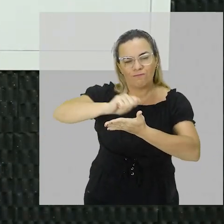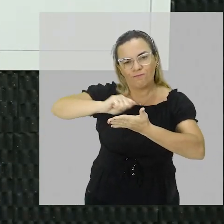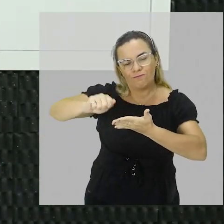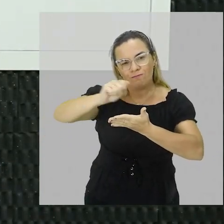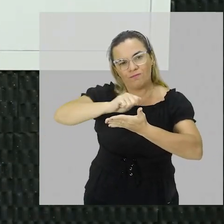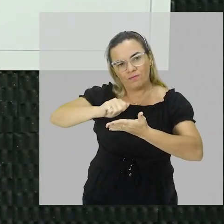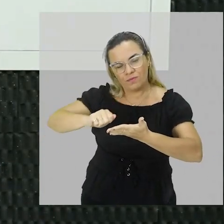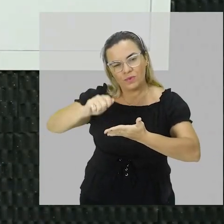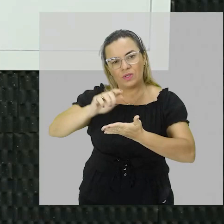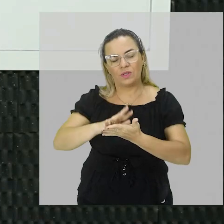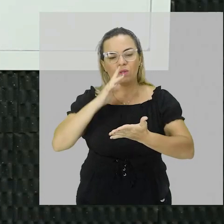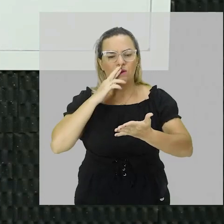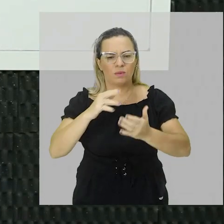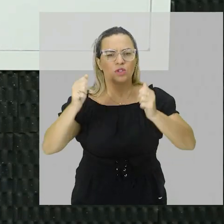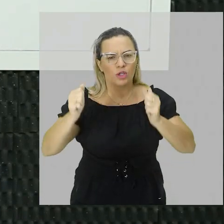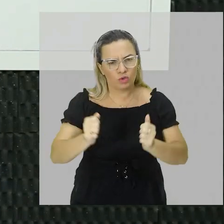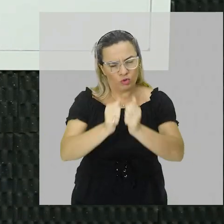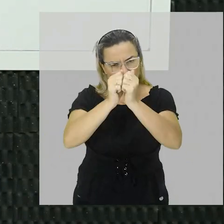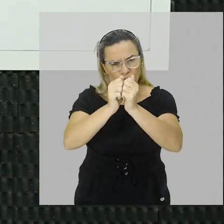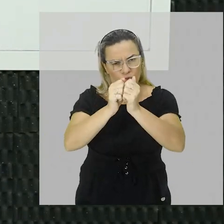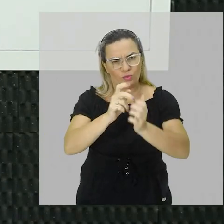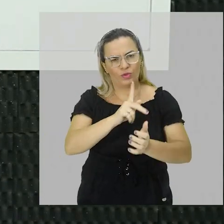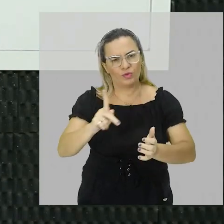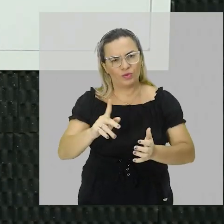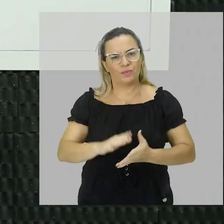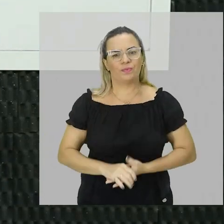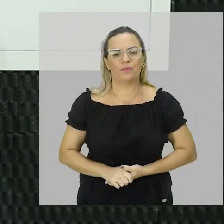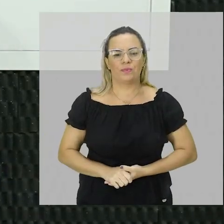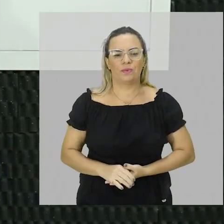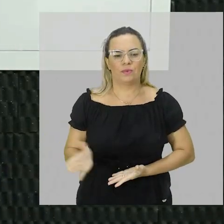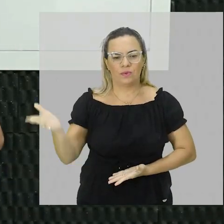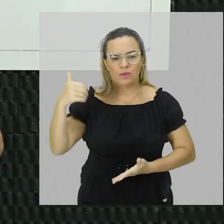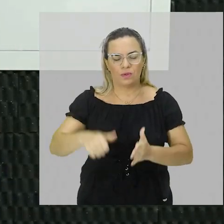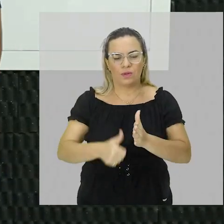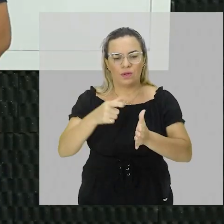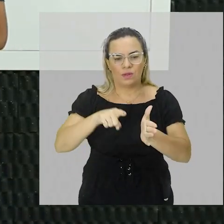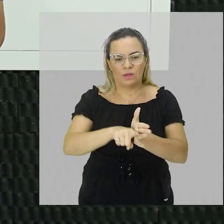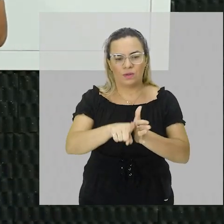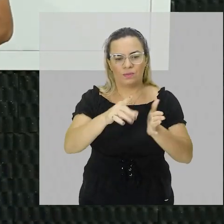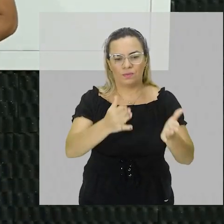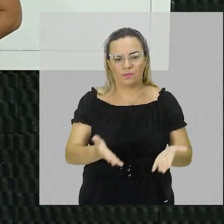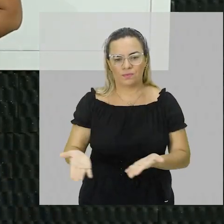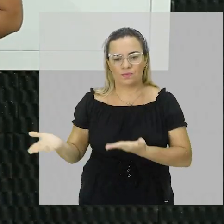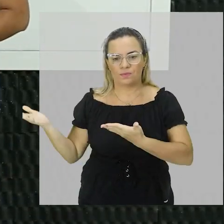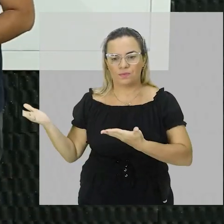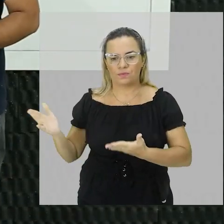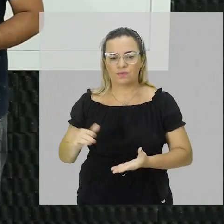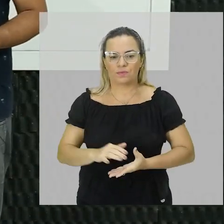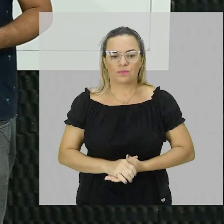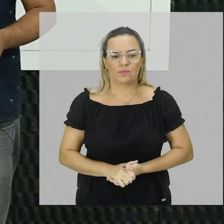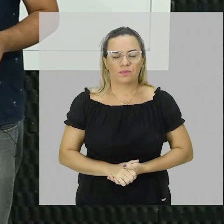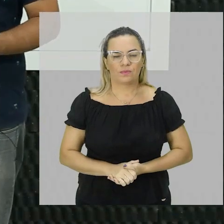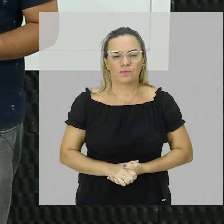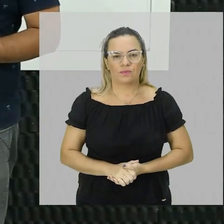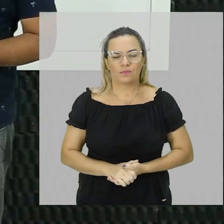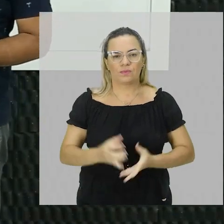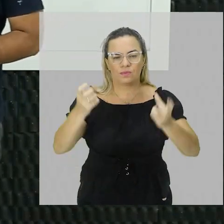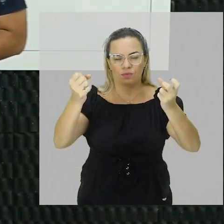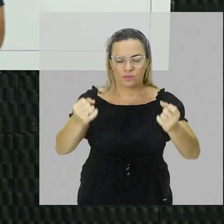certo? E responda as questões juntamente comigo, ok? Então vamos lá para a primeira questão. Então a primeira questão, né, questão do